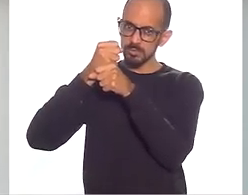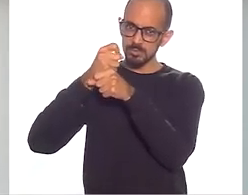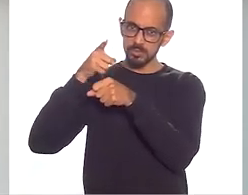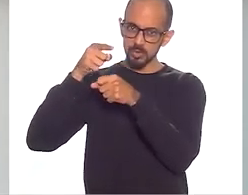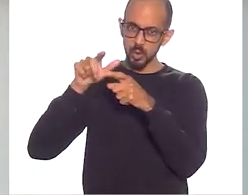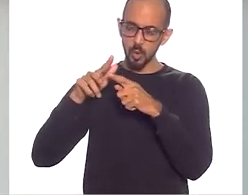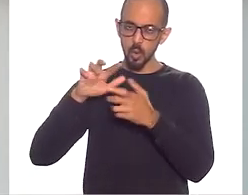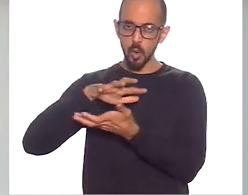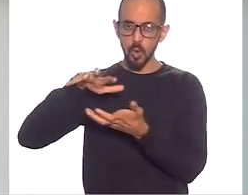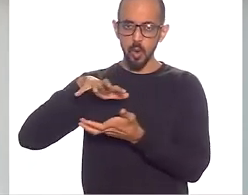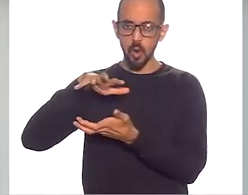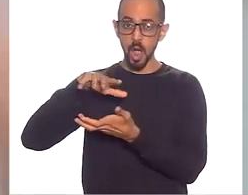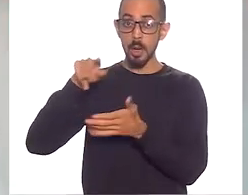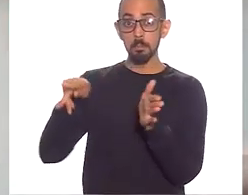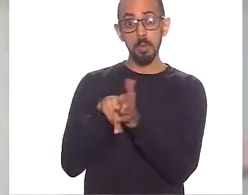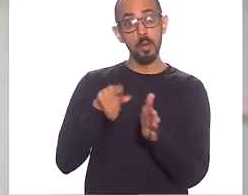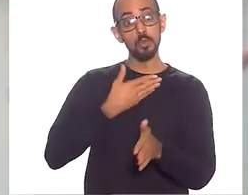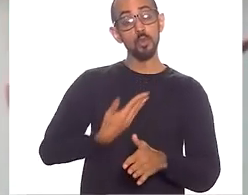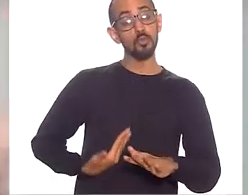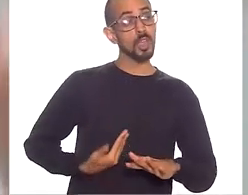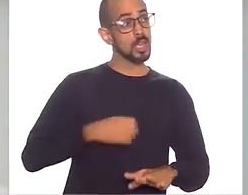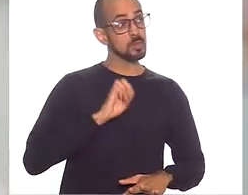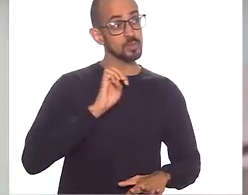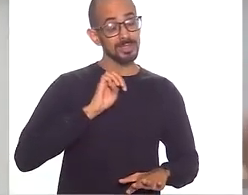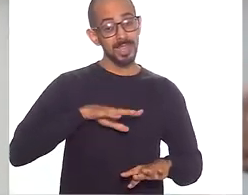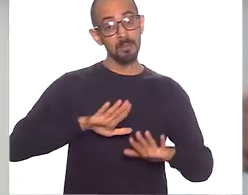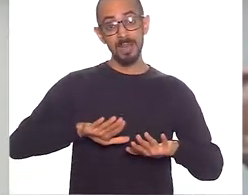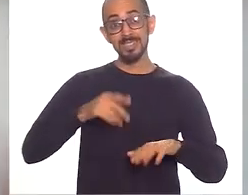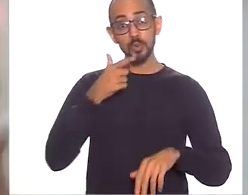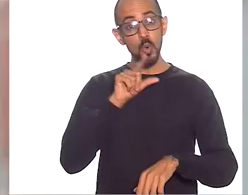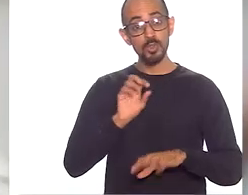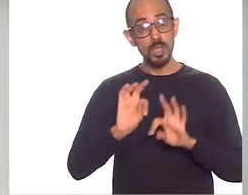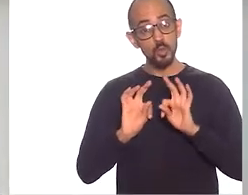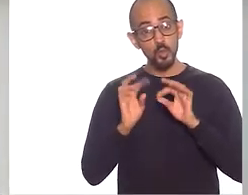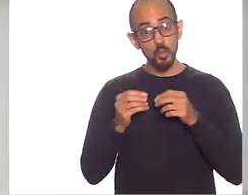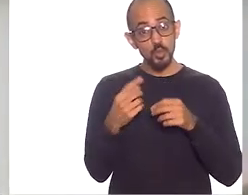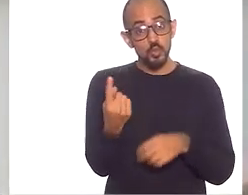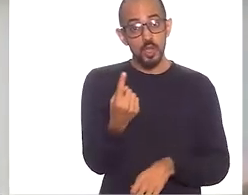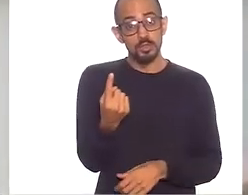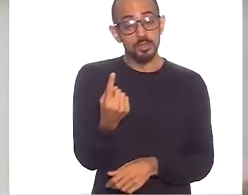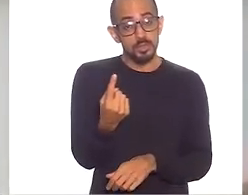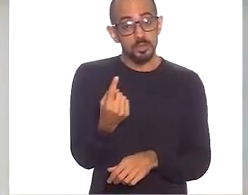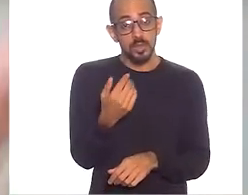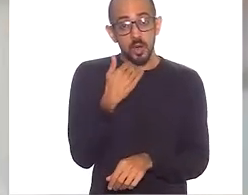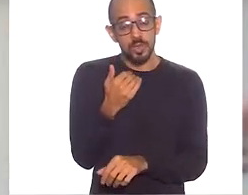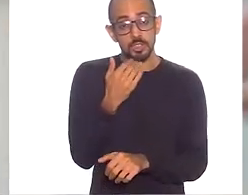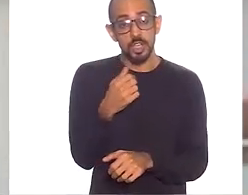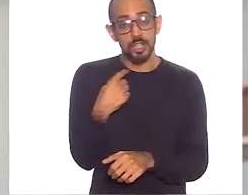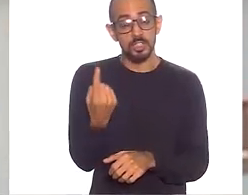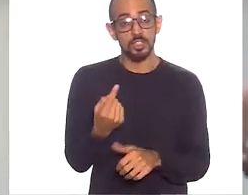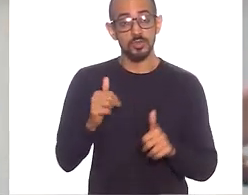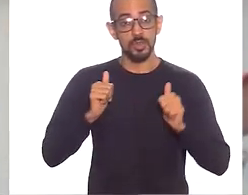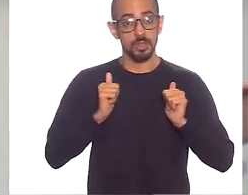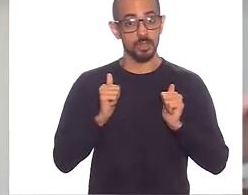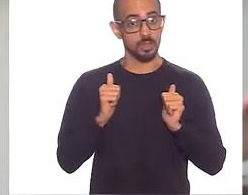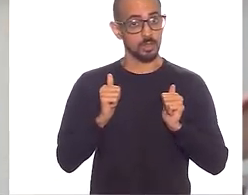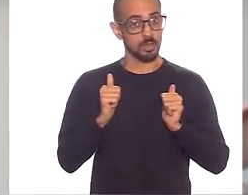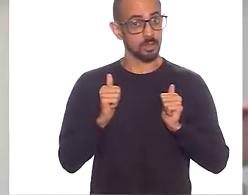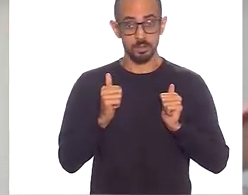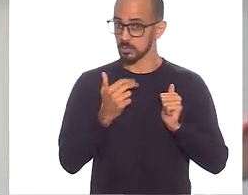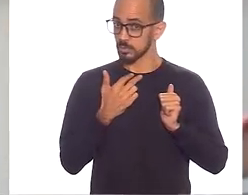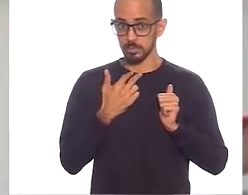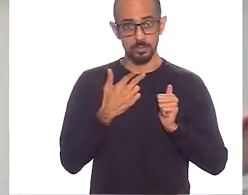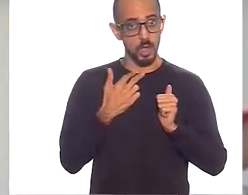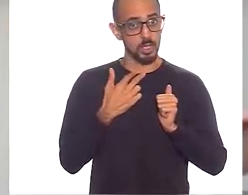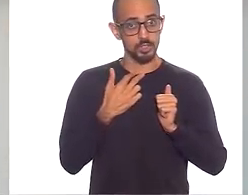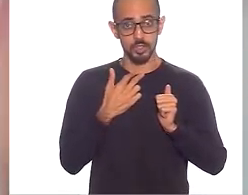do vaso sanitário e tal. Ah, mas isso é do governo. É do governo, mas o governo não dá conta. Então não adianta a gente mais cruzar os